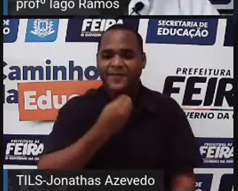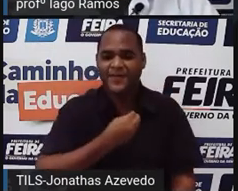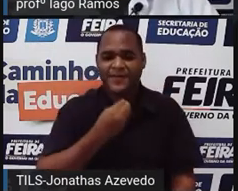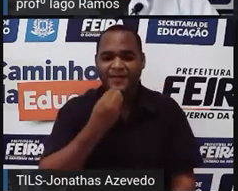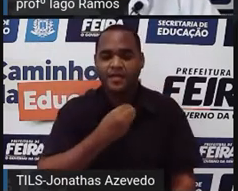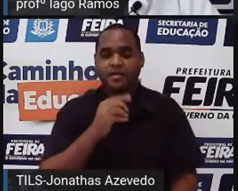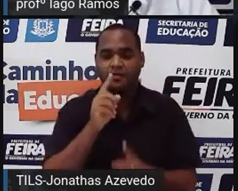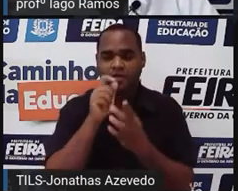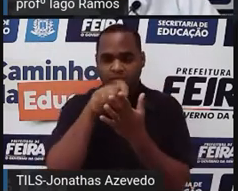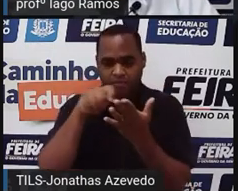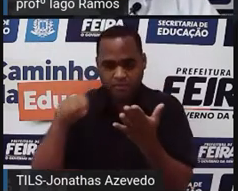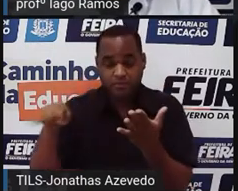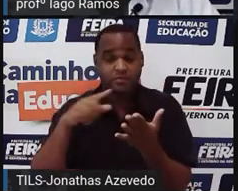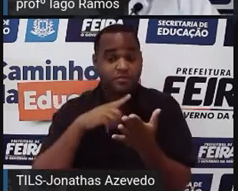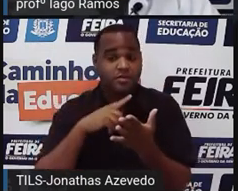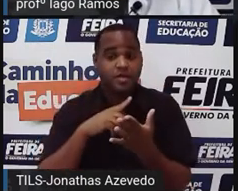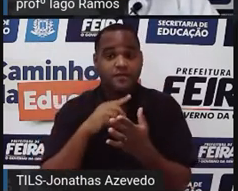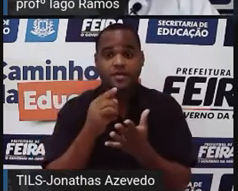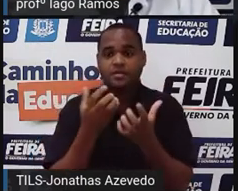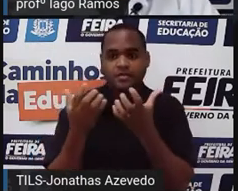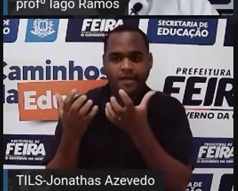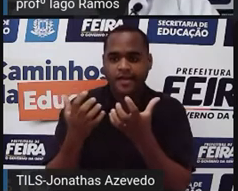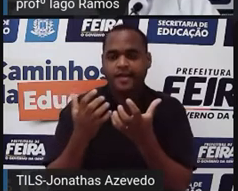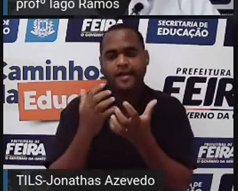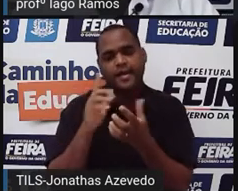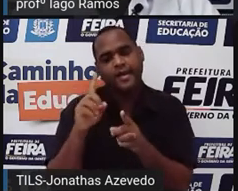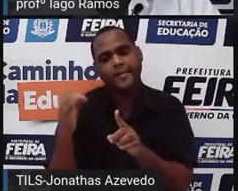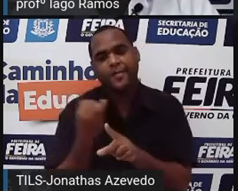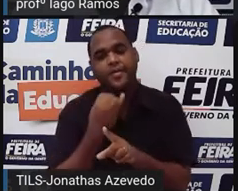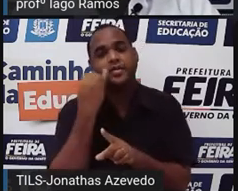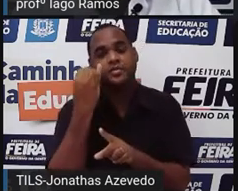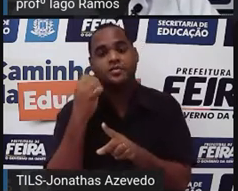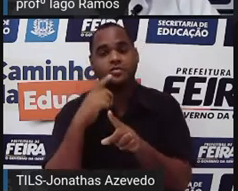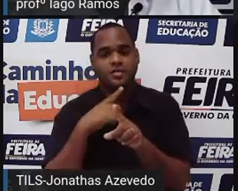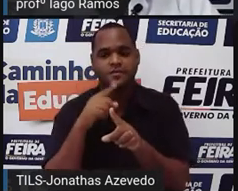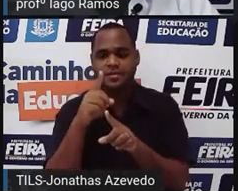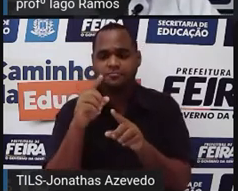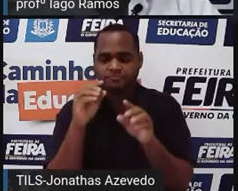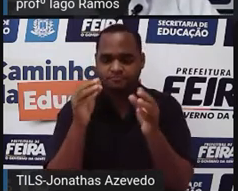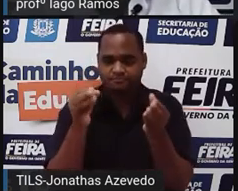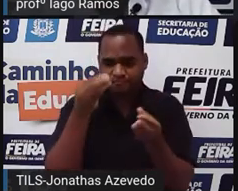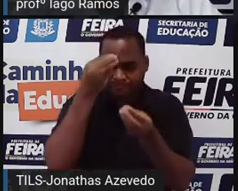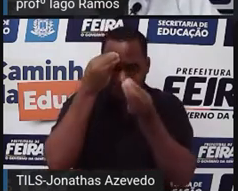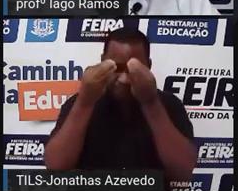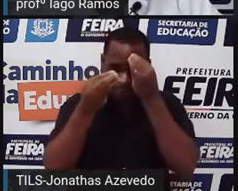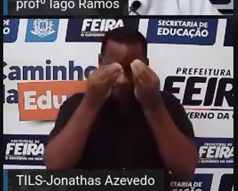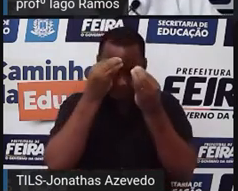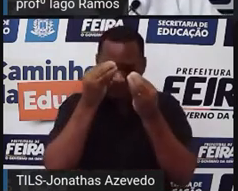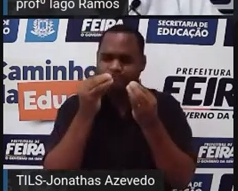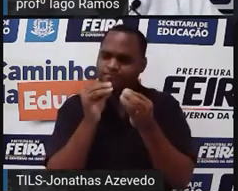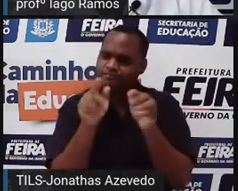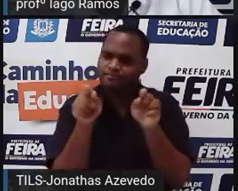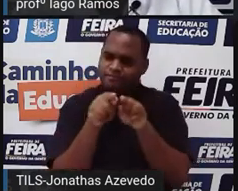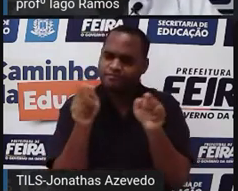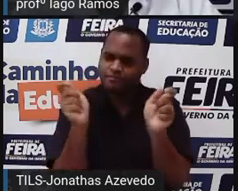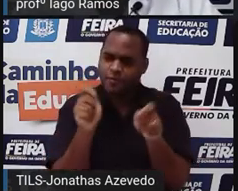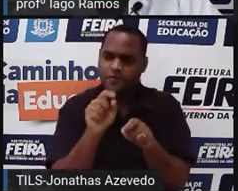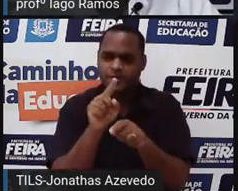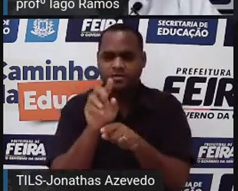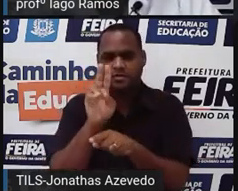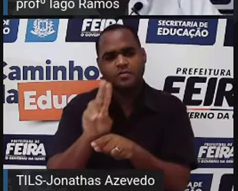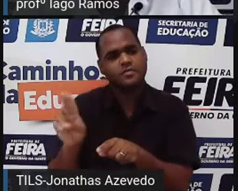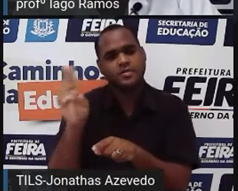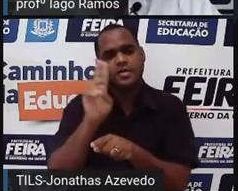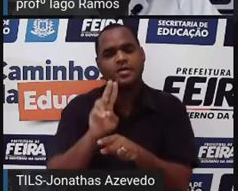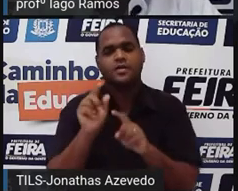de ir anotando caso você queira e ache importante para ter isso registrado para você poder usar